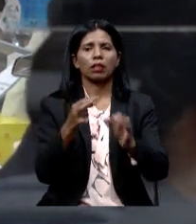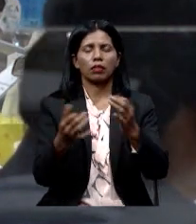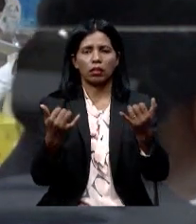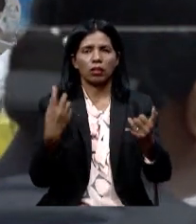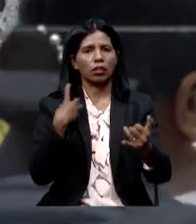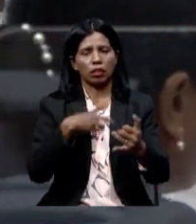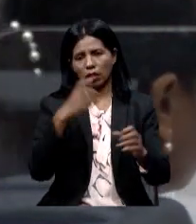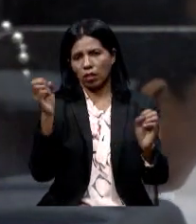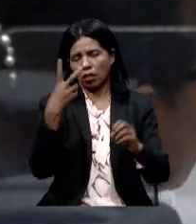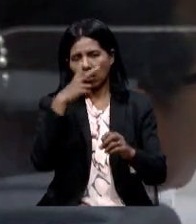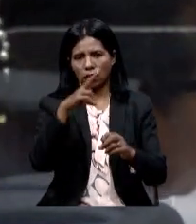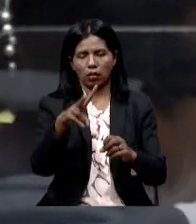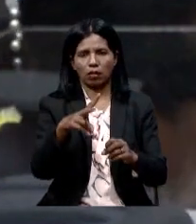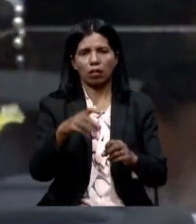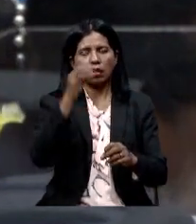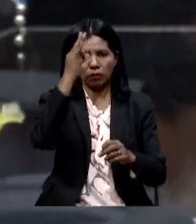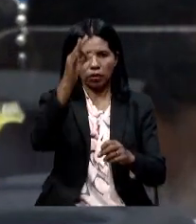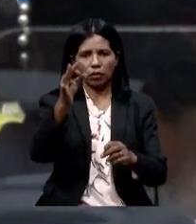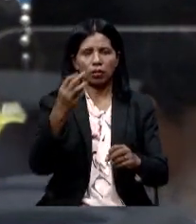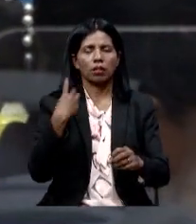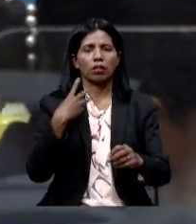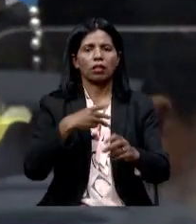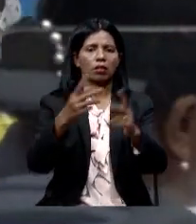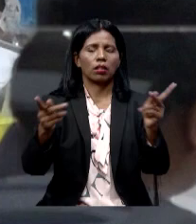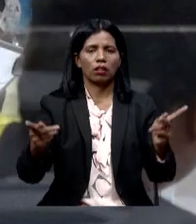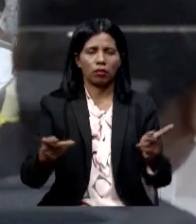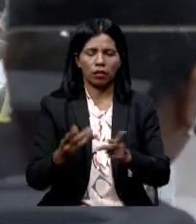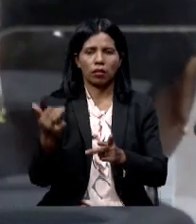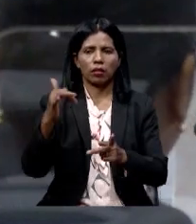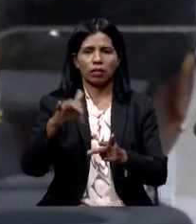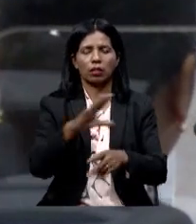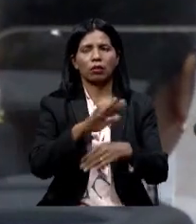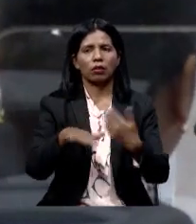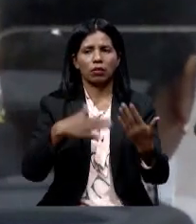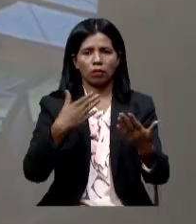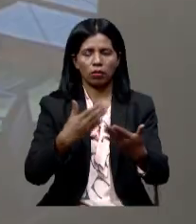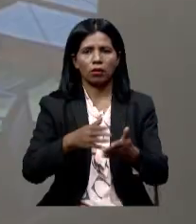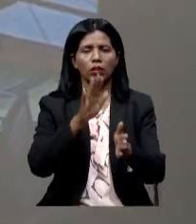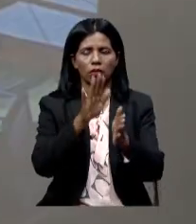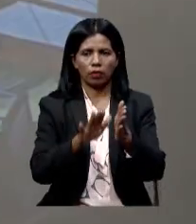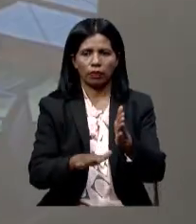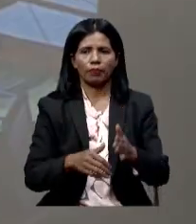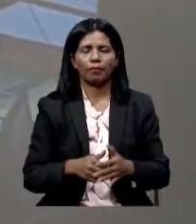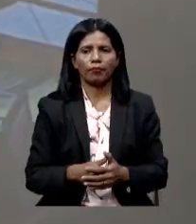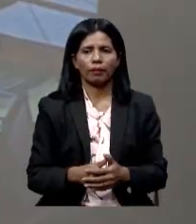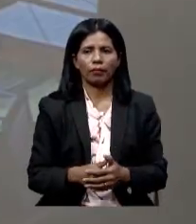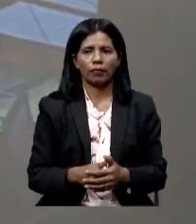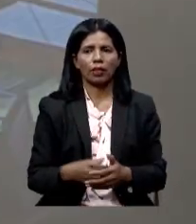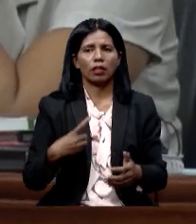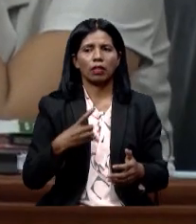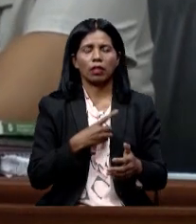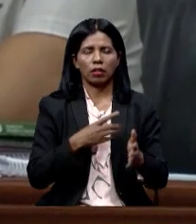la controla a bambairo e dané are potenciais sirané sei mi hisliu. Nun emos deputada